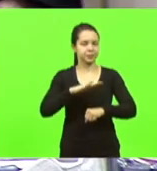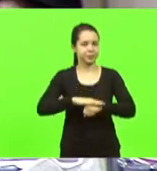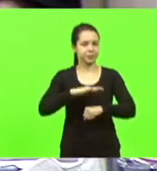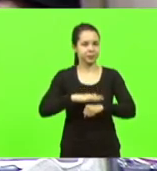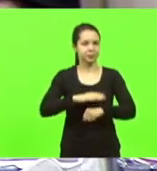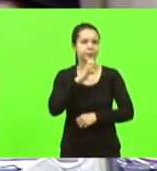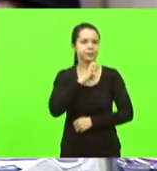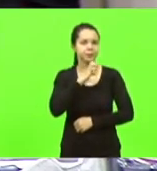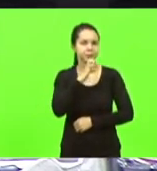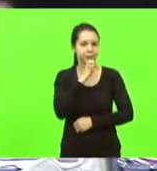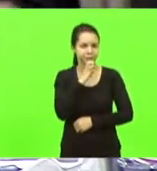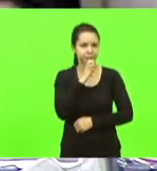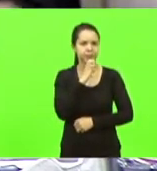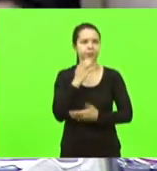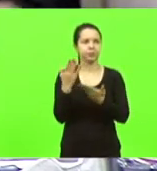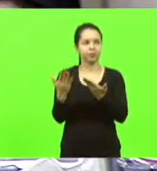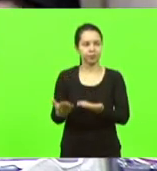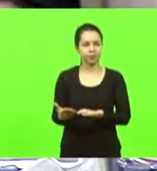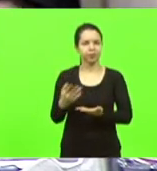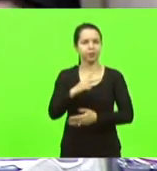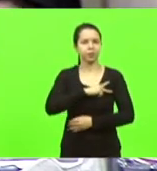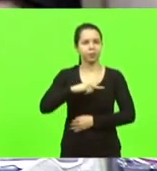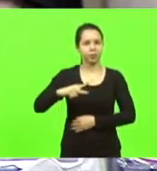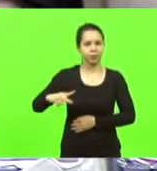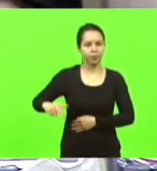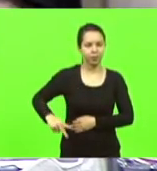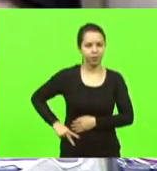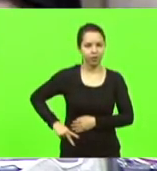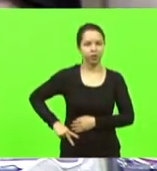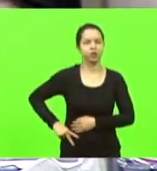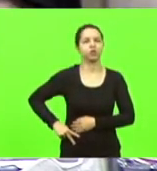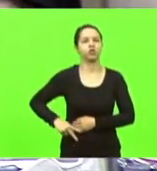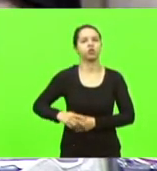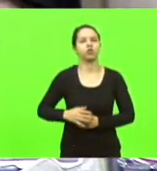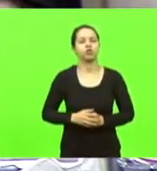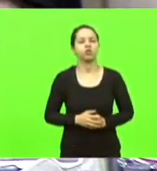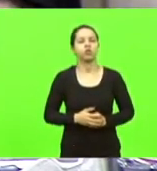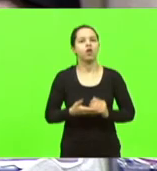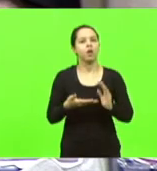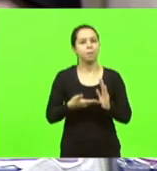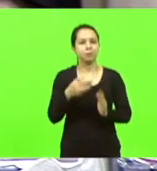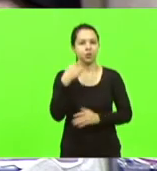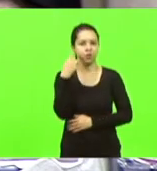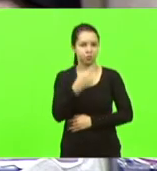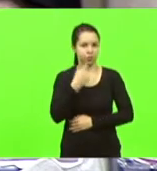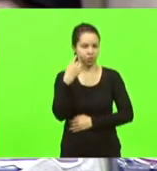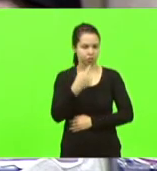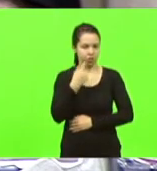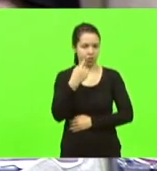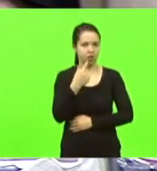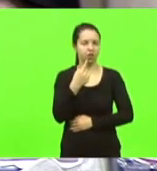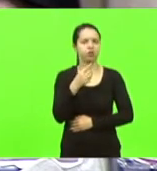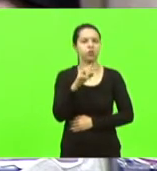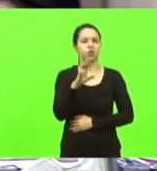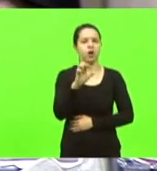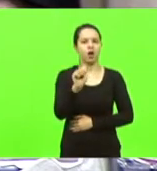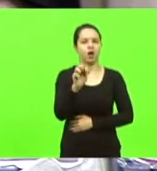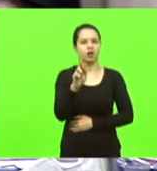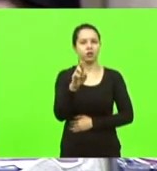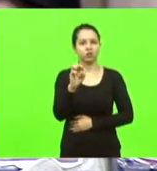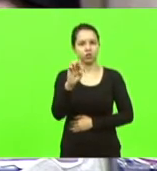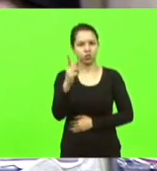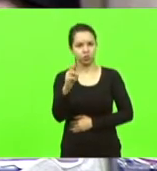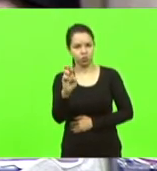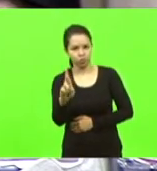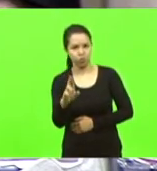Estevão manifestação do presidente da Câmara dos Deputados deputado federal Arthur Lira EA deputada Federal Bia kicis apoio